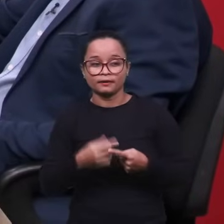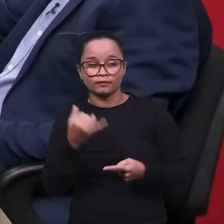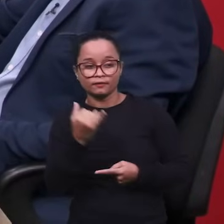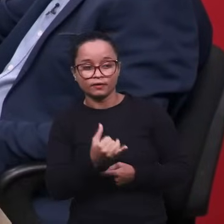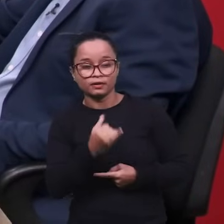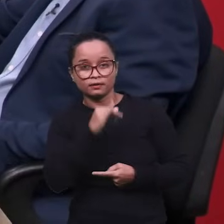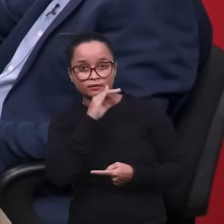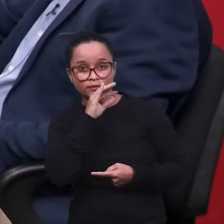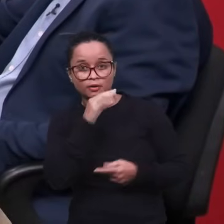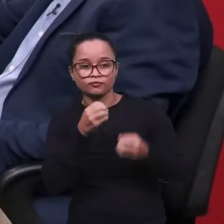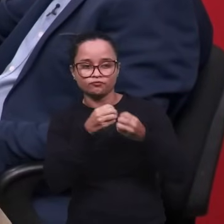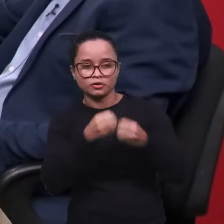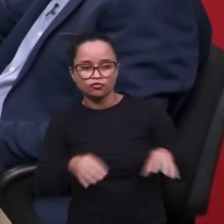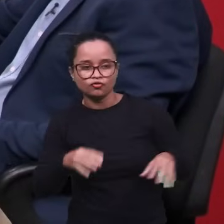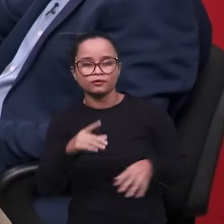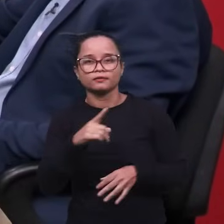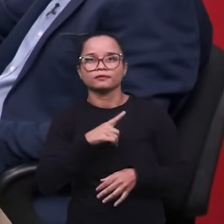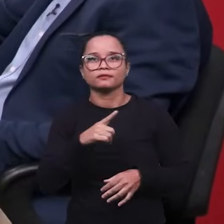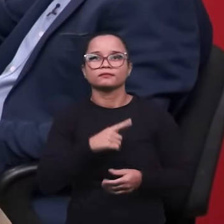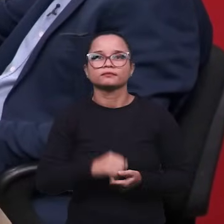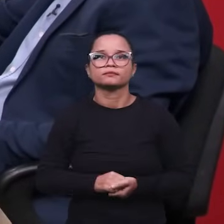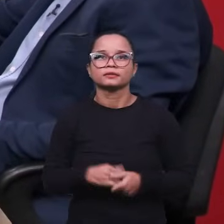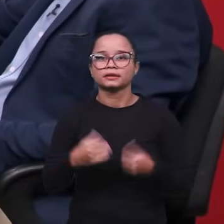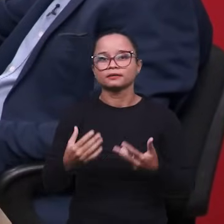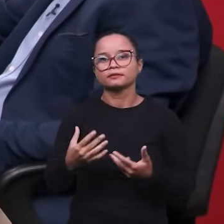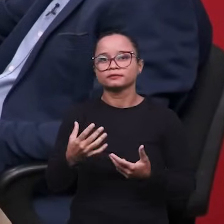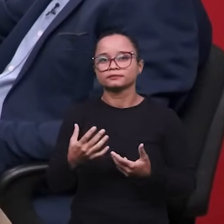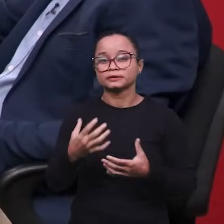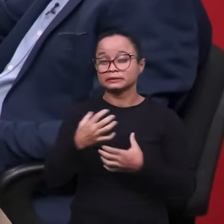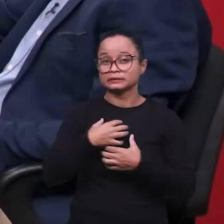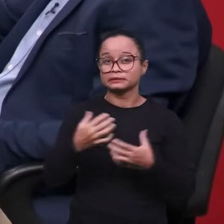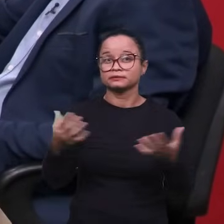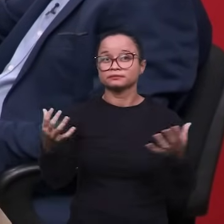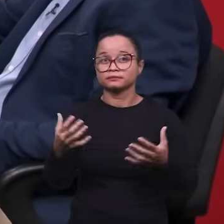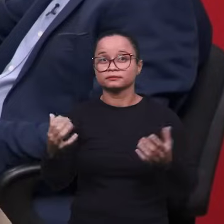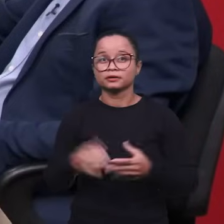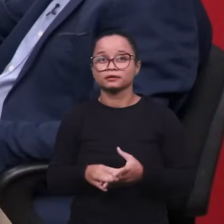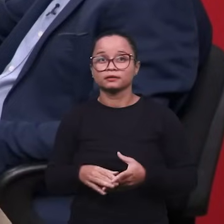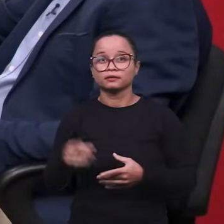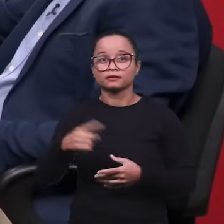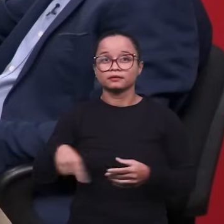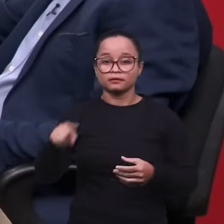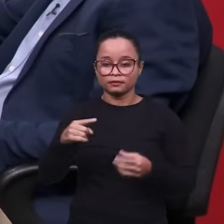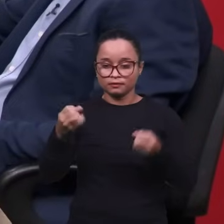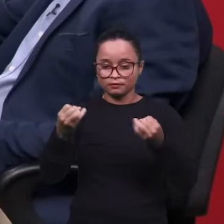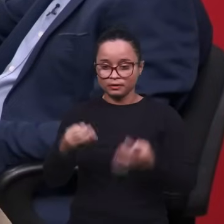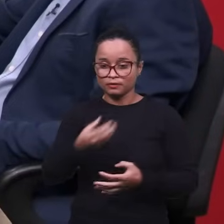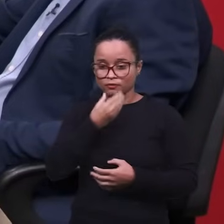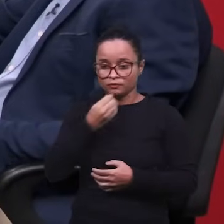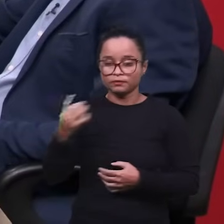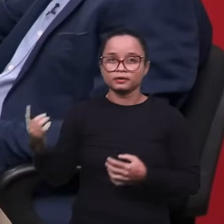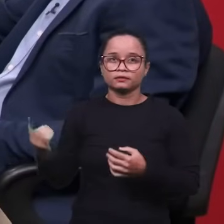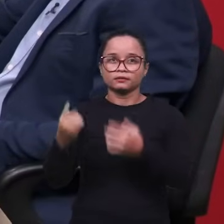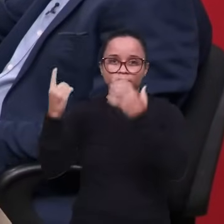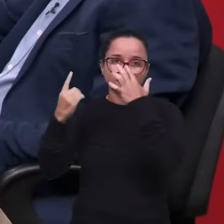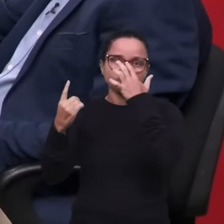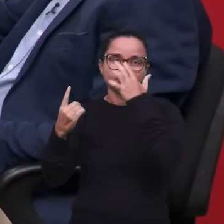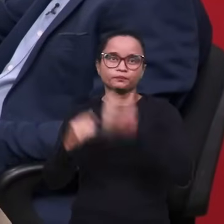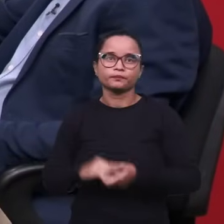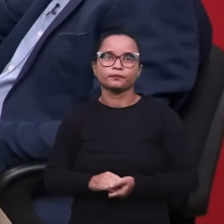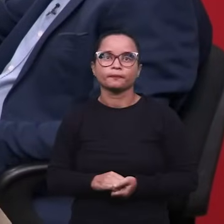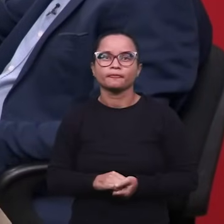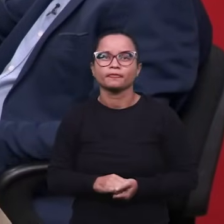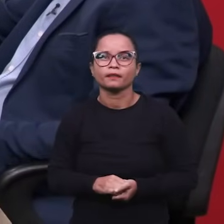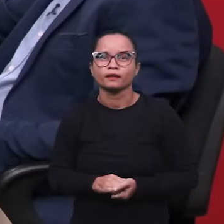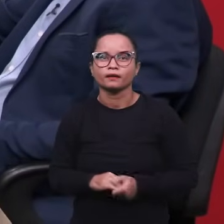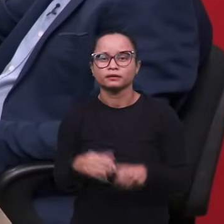colocada pode trazer uma consequência, né? Não fica a impressão, quando a gente está falando de Davi, a impressão